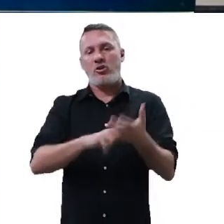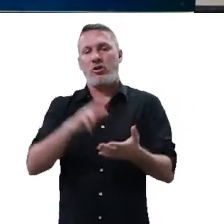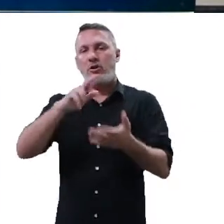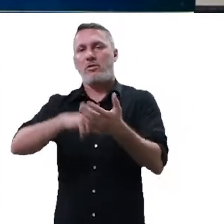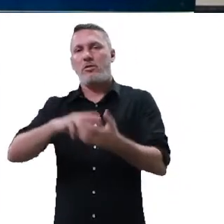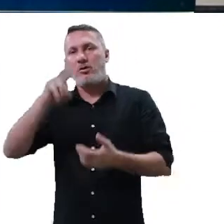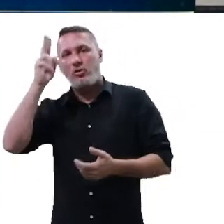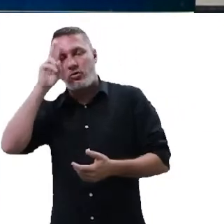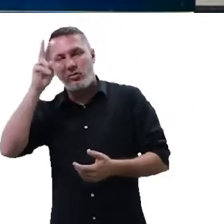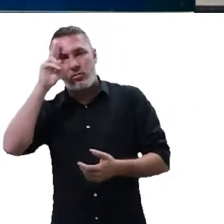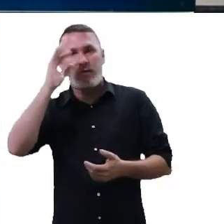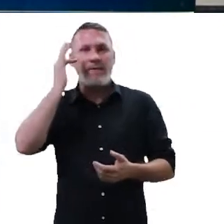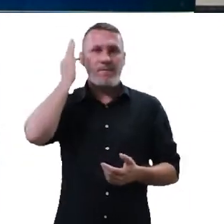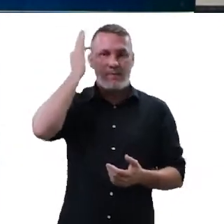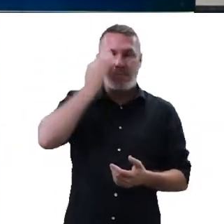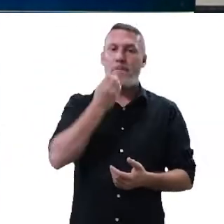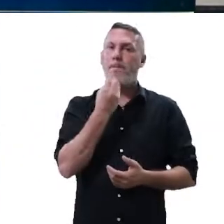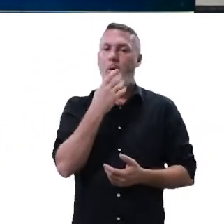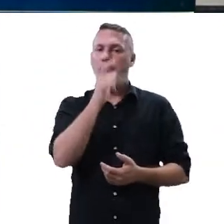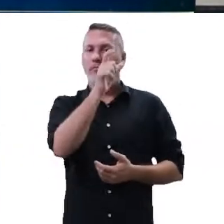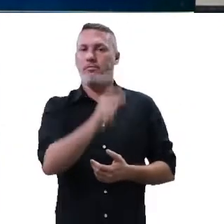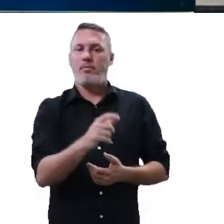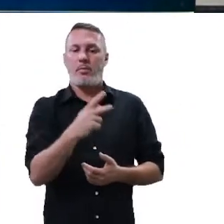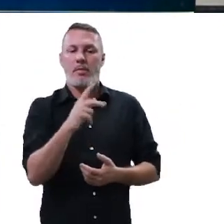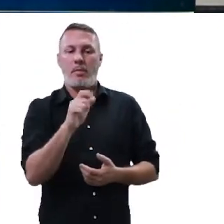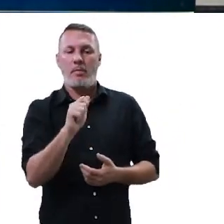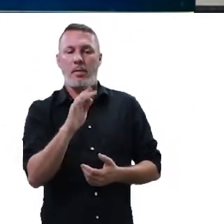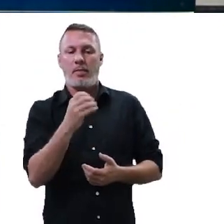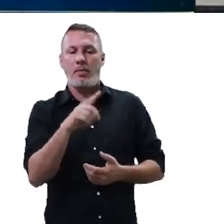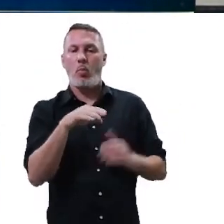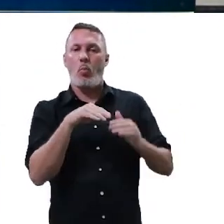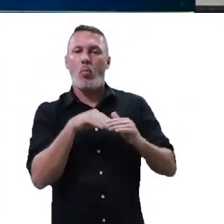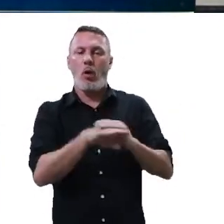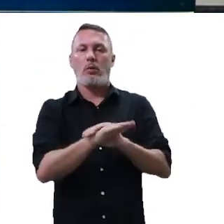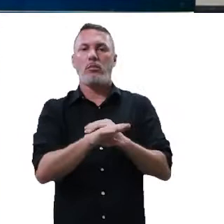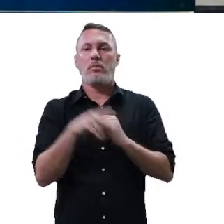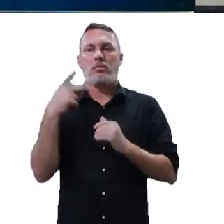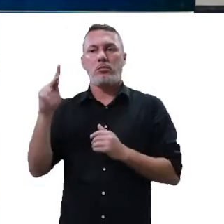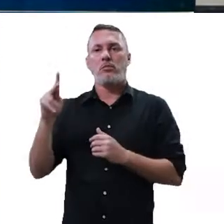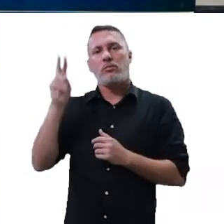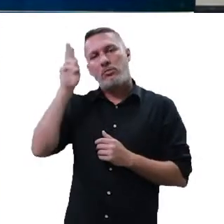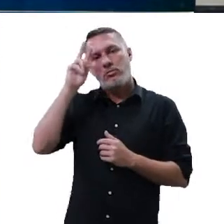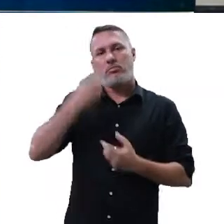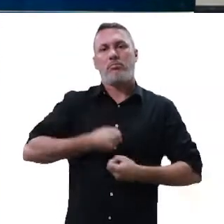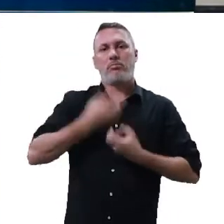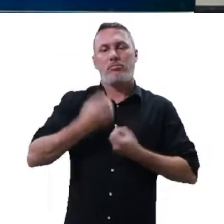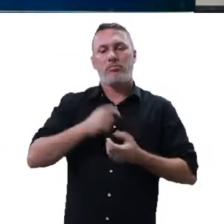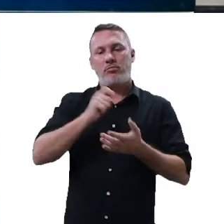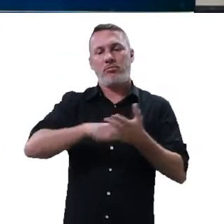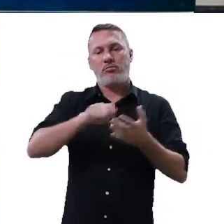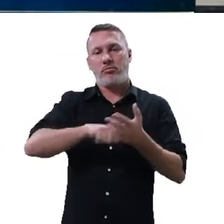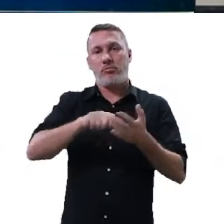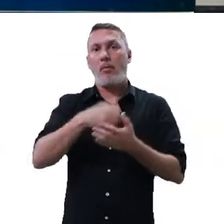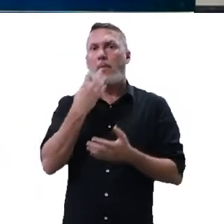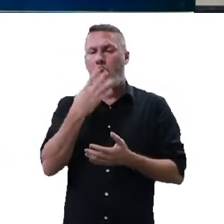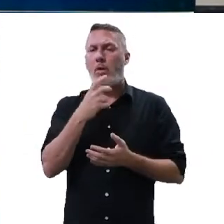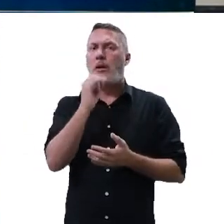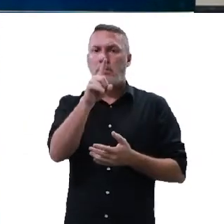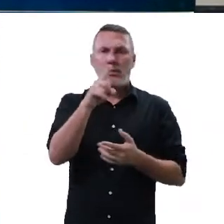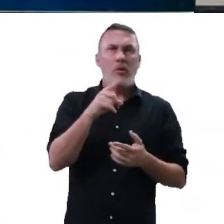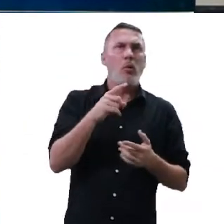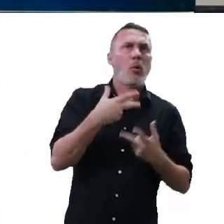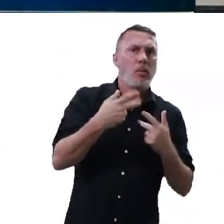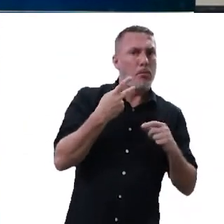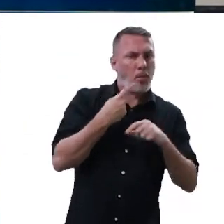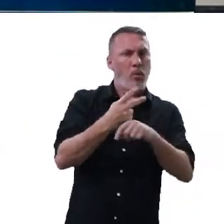na filosofia. Que bom, né, que o Platão guardou essas conversas. Inclusive, sugiro que vocês leiam, vale